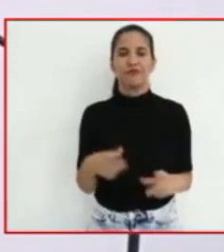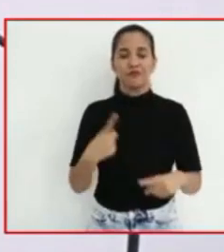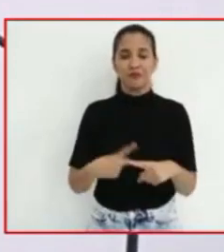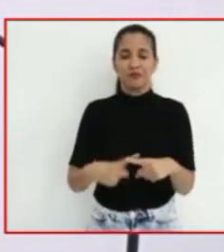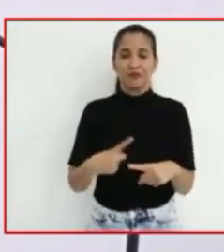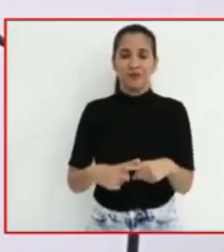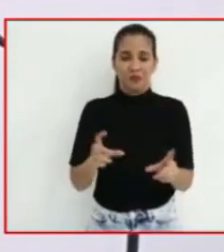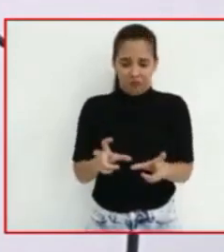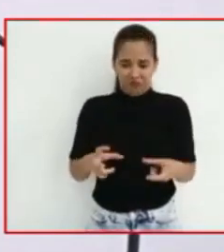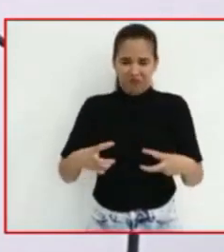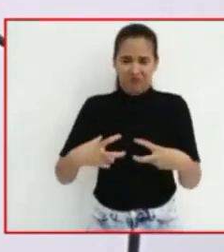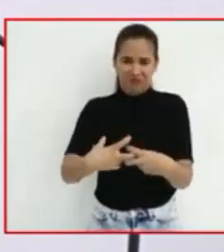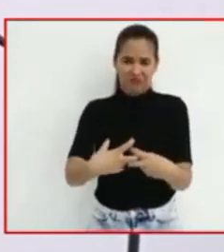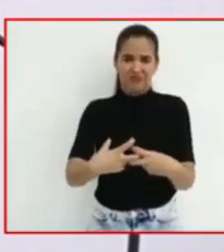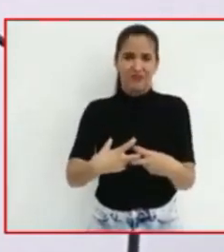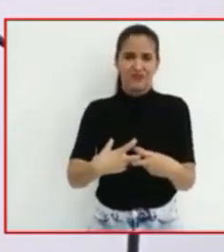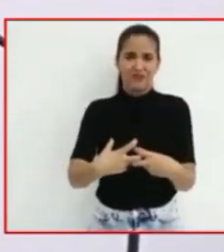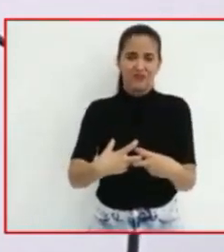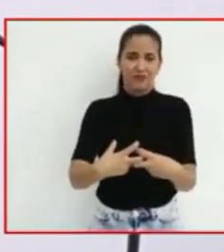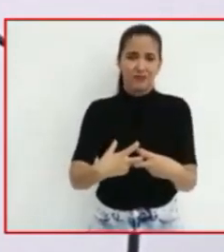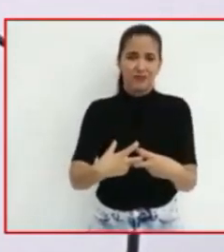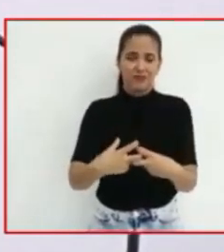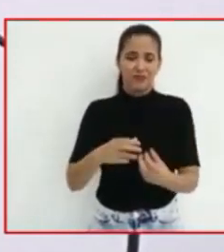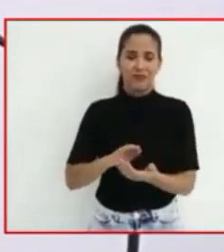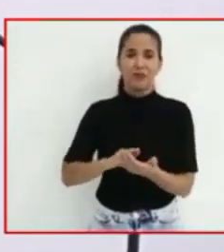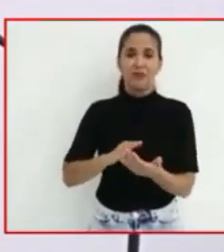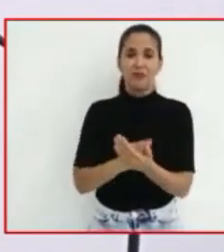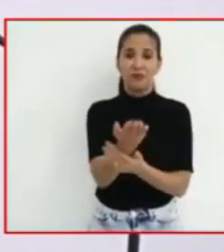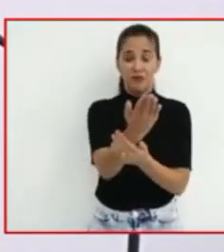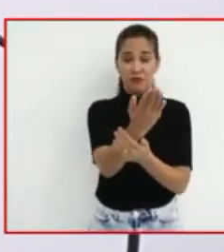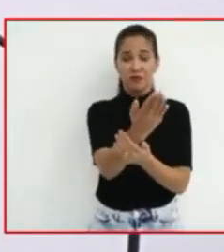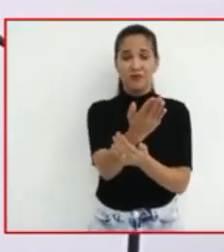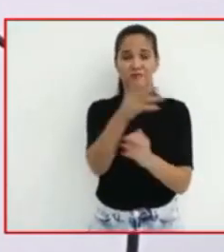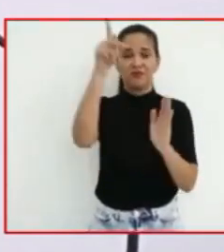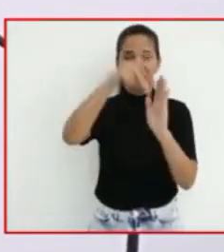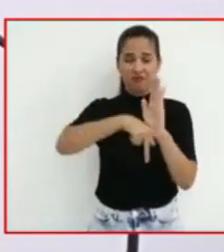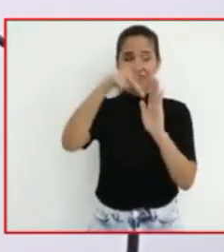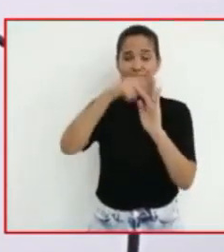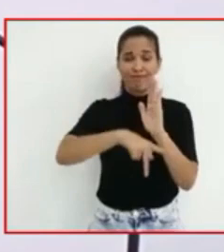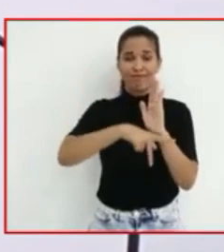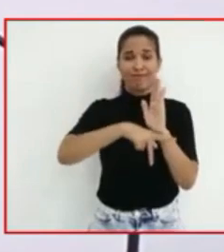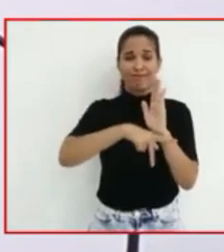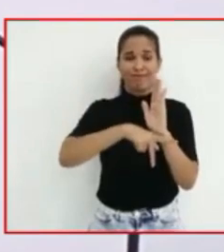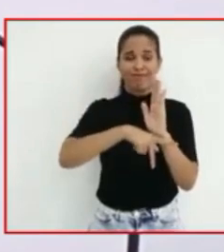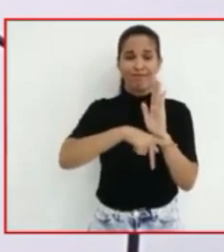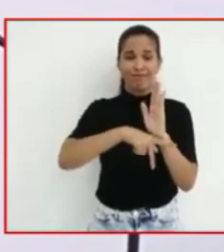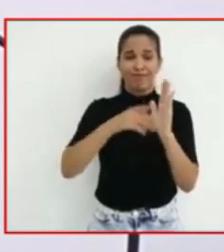Porque essa Câmara já aprovou vários projetos, inclusive projetos polêmicos.